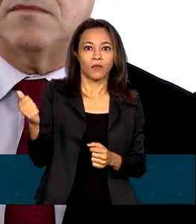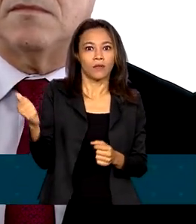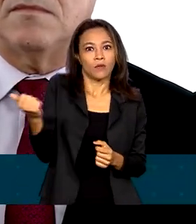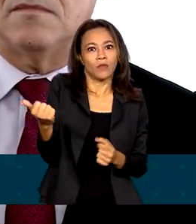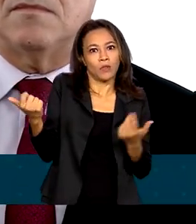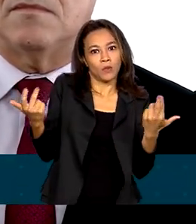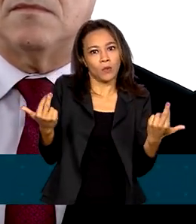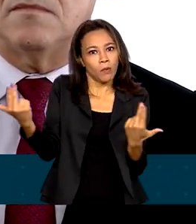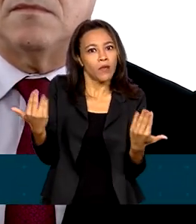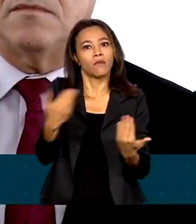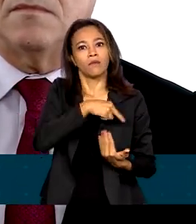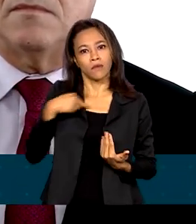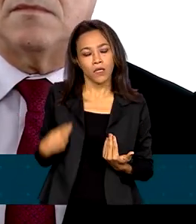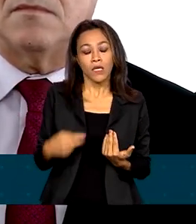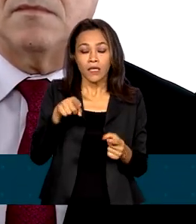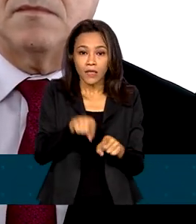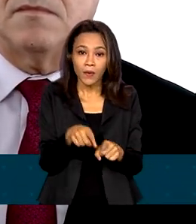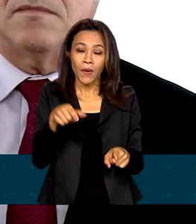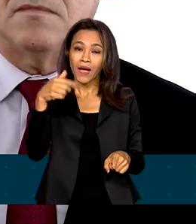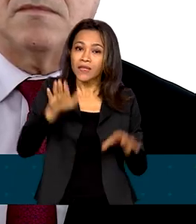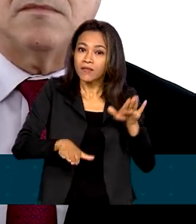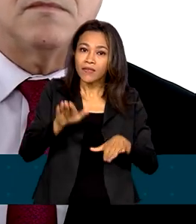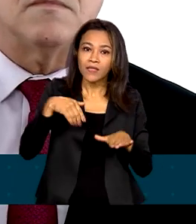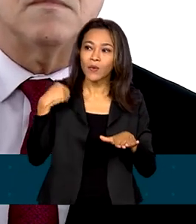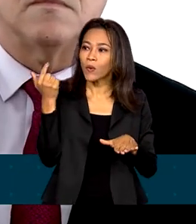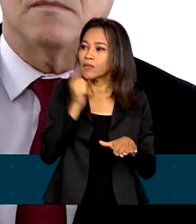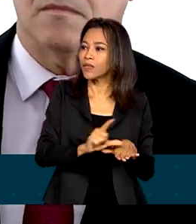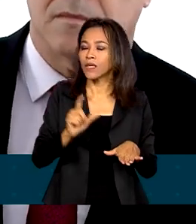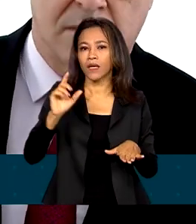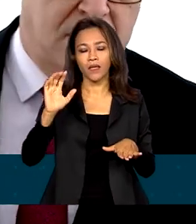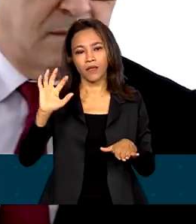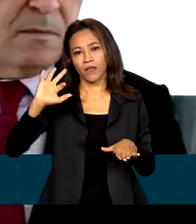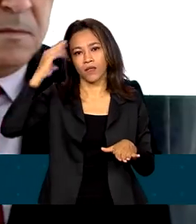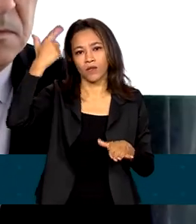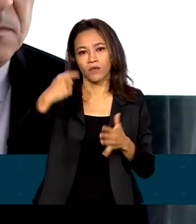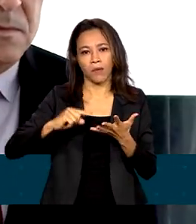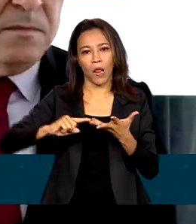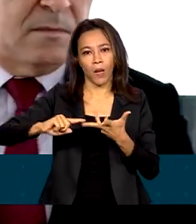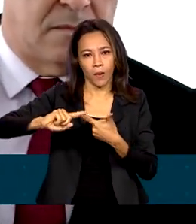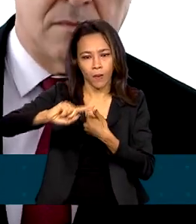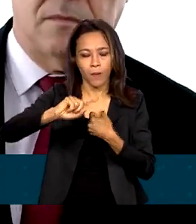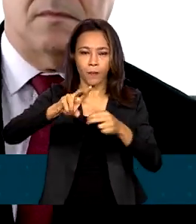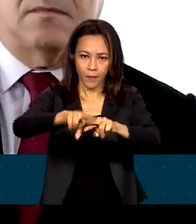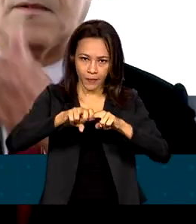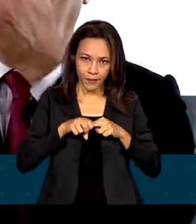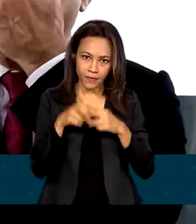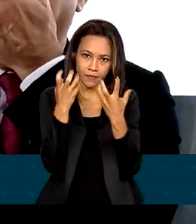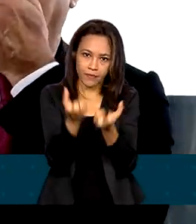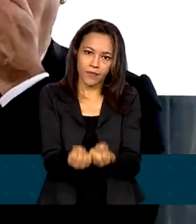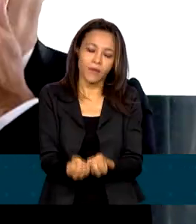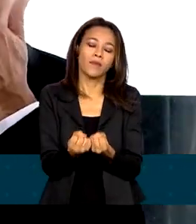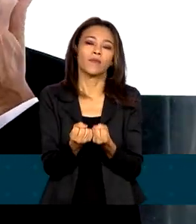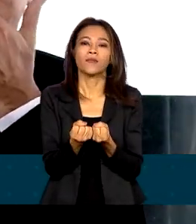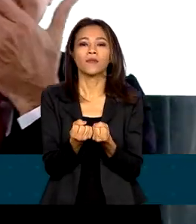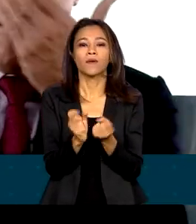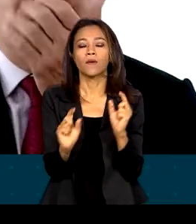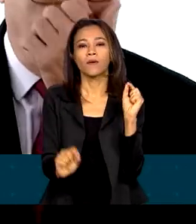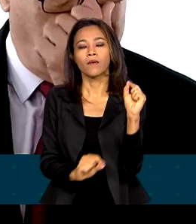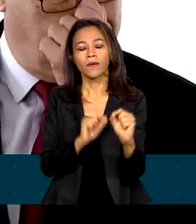o tesouro, não dá conta de equacionar todas essas questões. Então, por isso, nós vamos buscar inovar, nós vamos buscar,